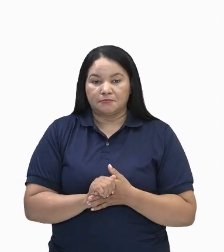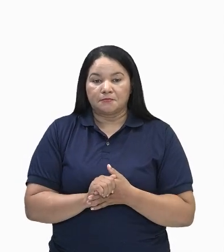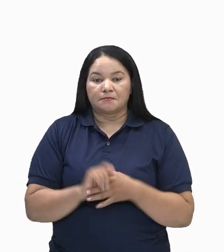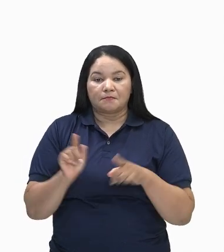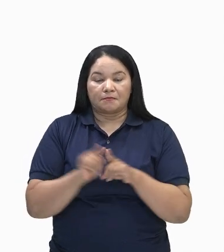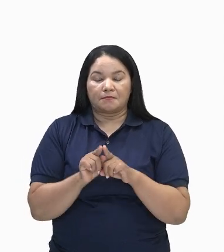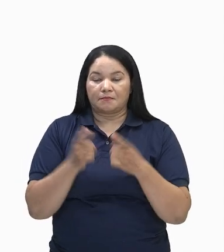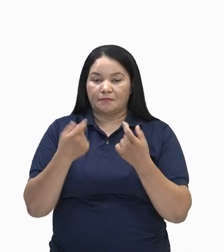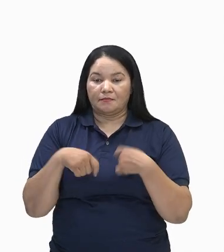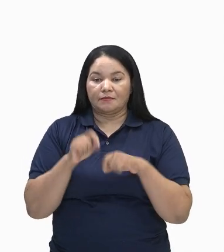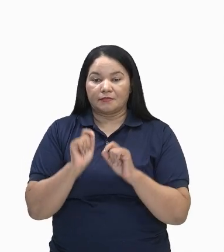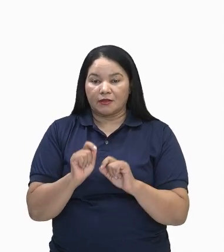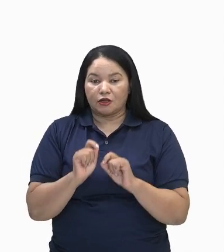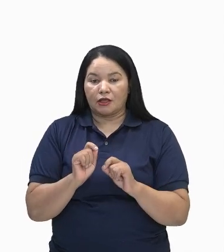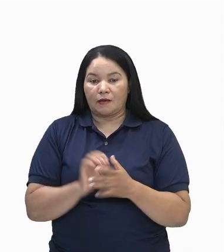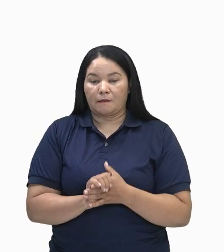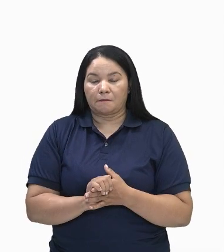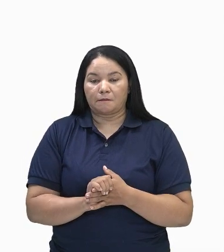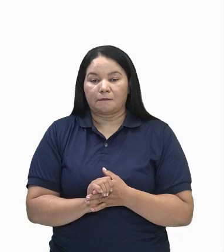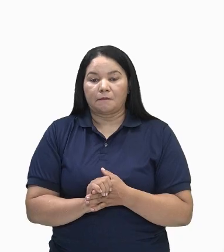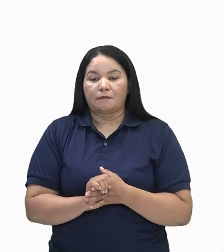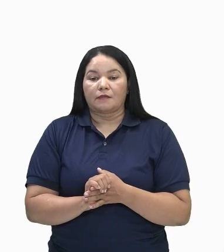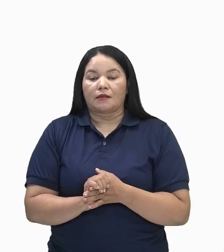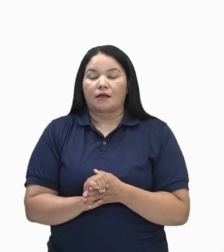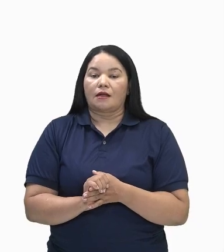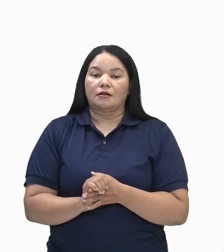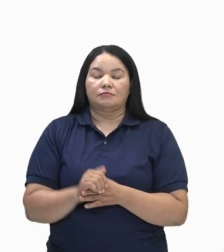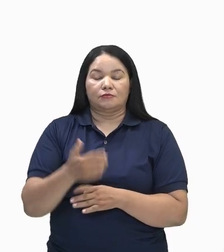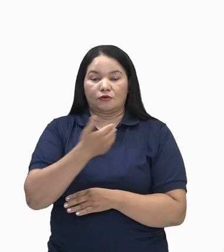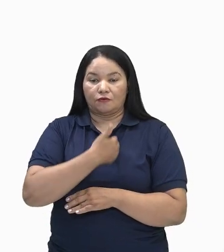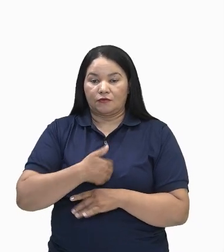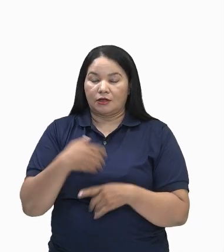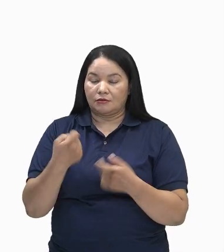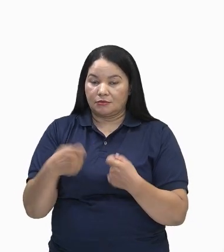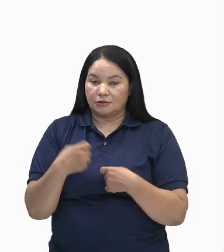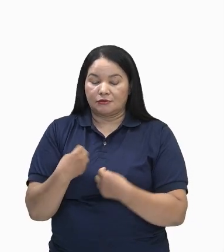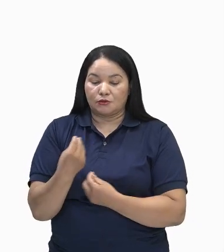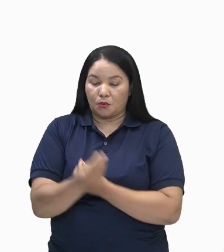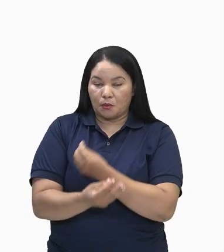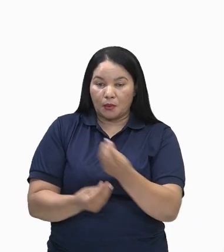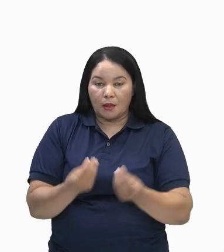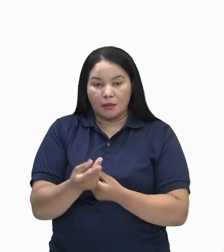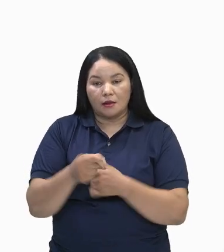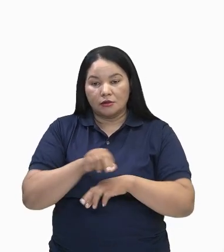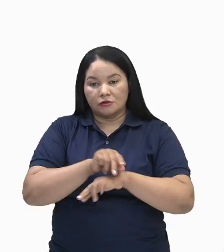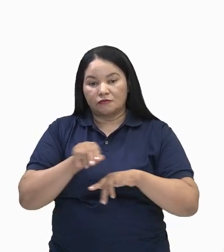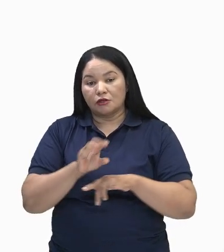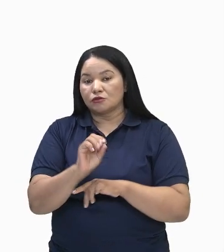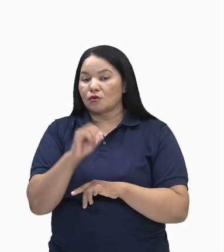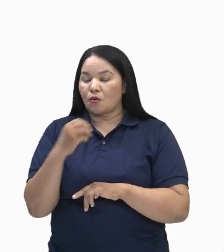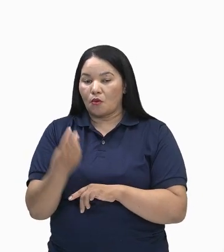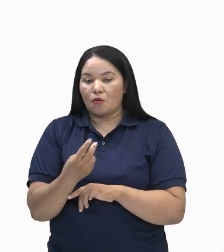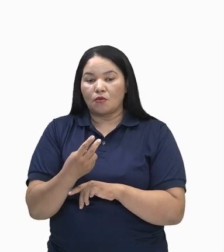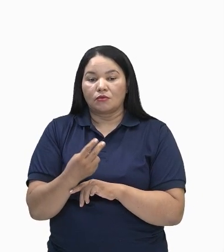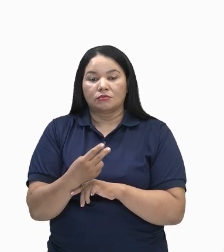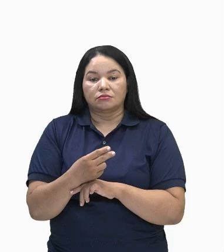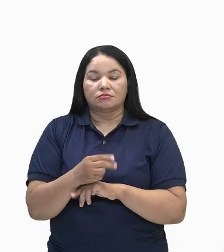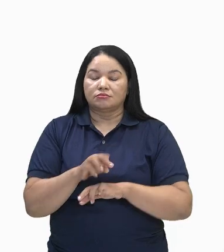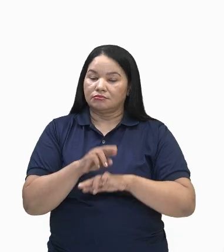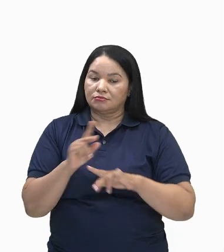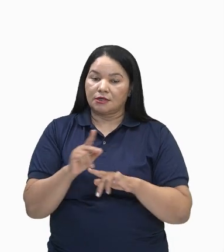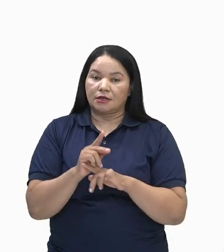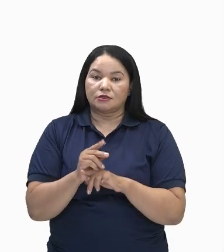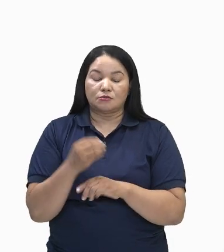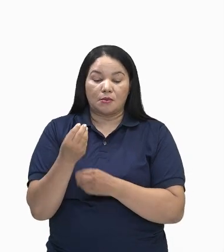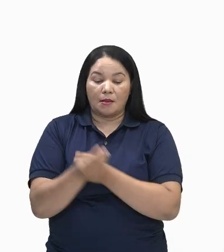Convém que se concedam subsídios governamentais ou de outra espécie para a manutenção